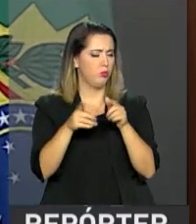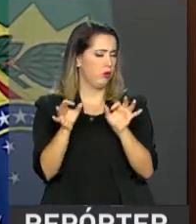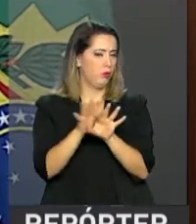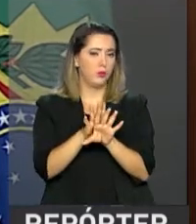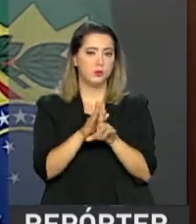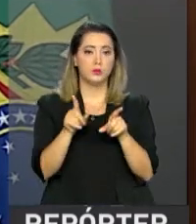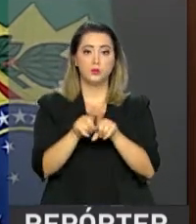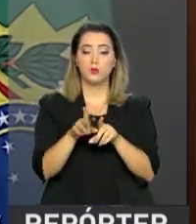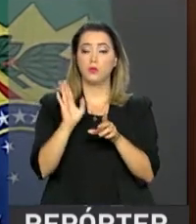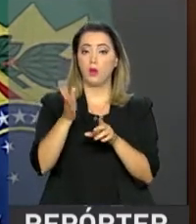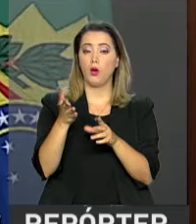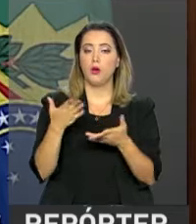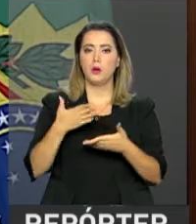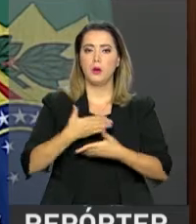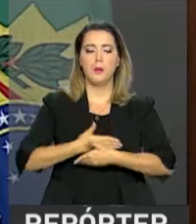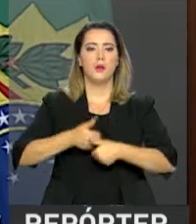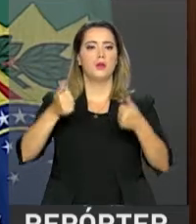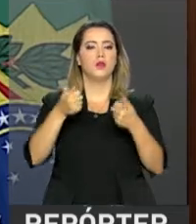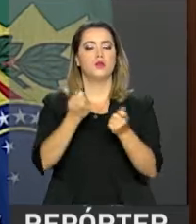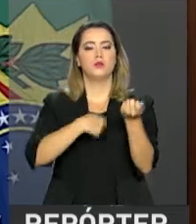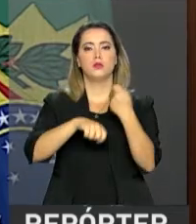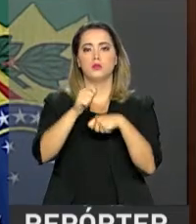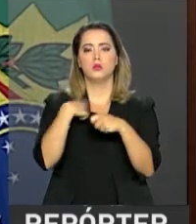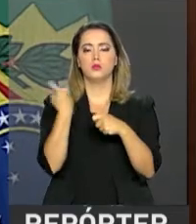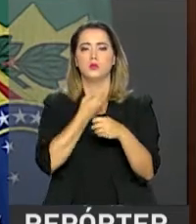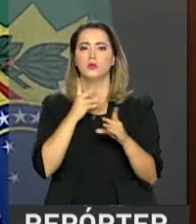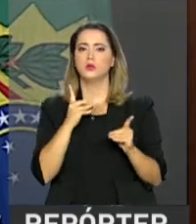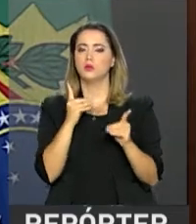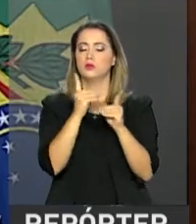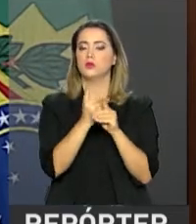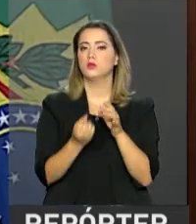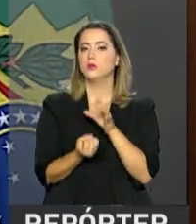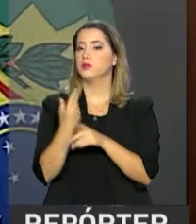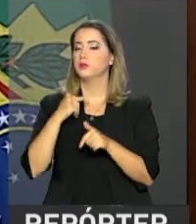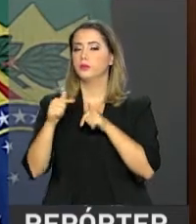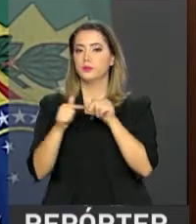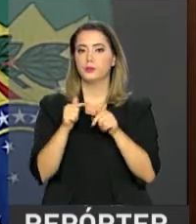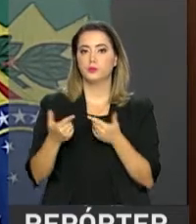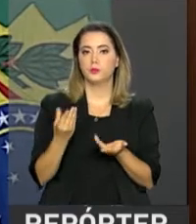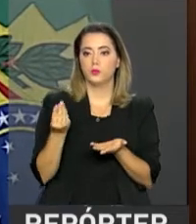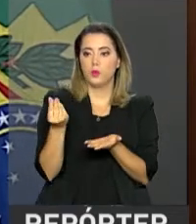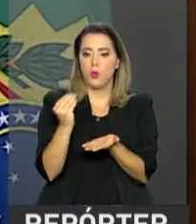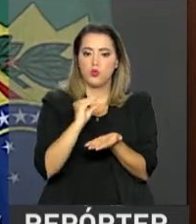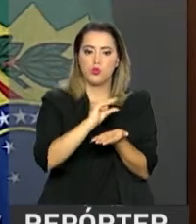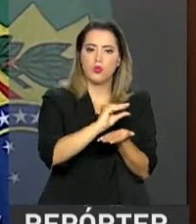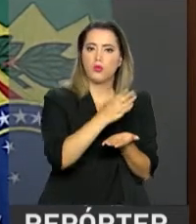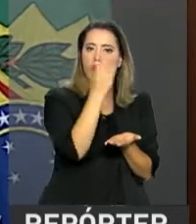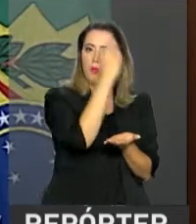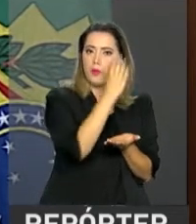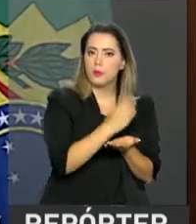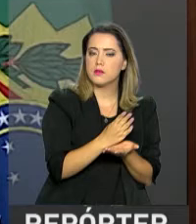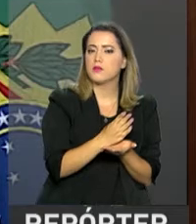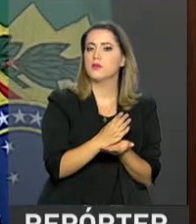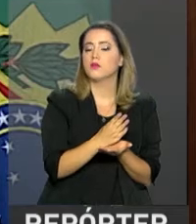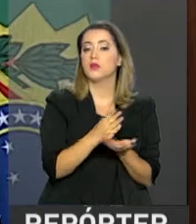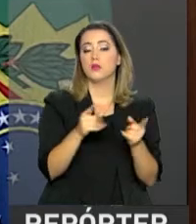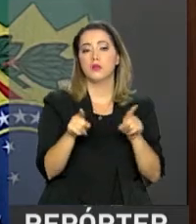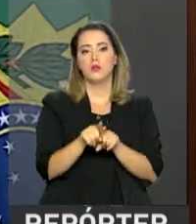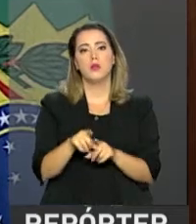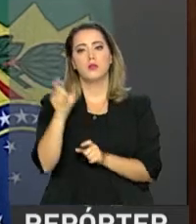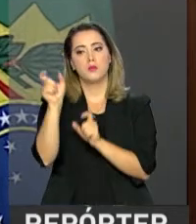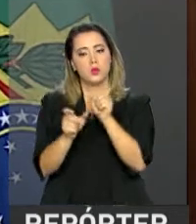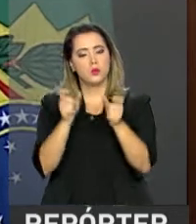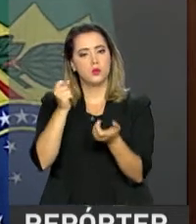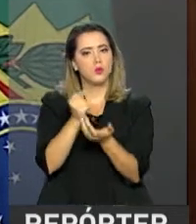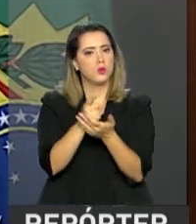governo com a melhora da economia estamos reencontrando os empregos os investimentos estão voltando o consumo das famílias